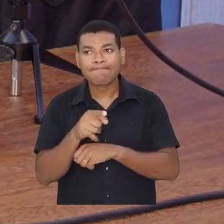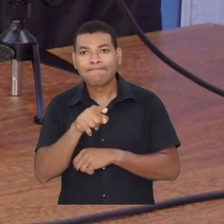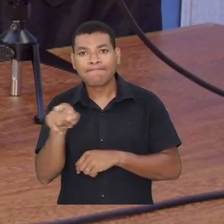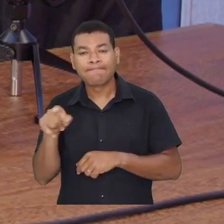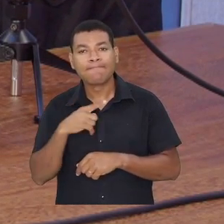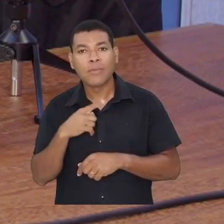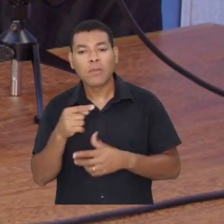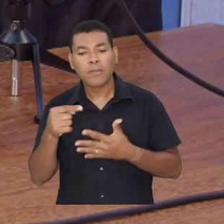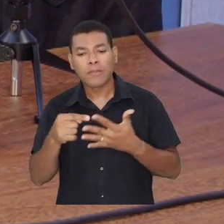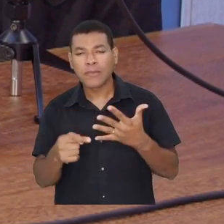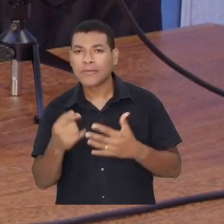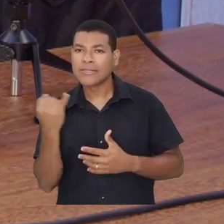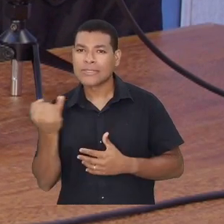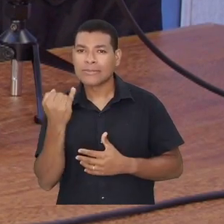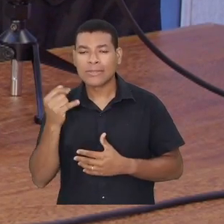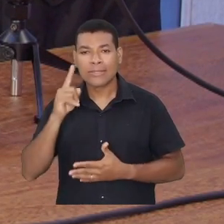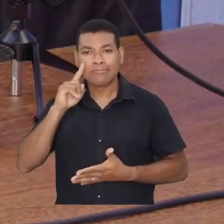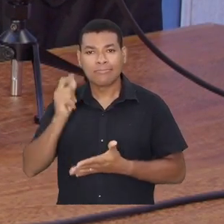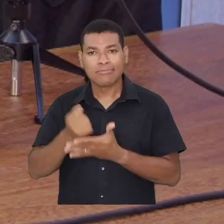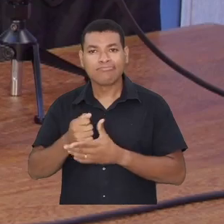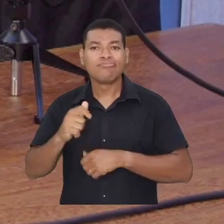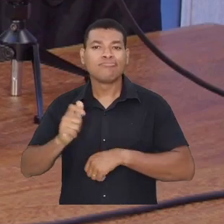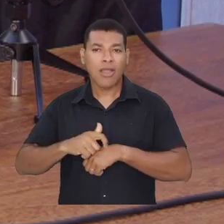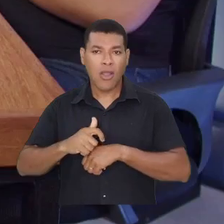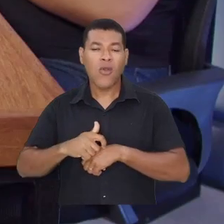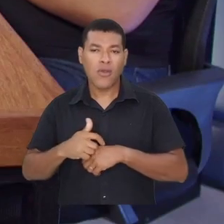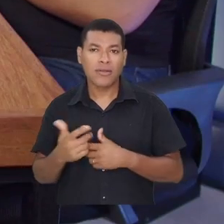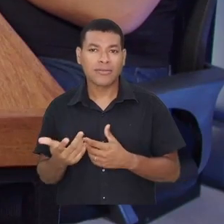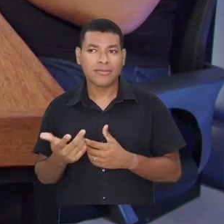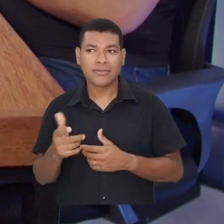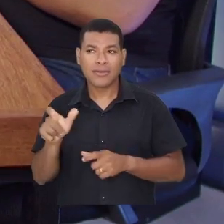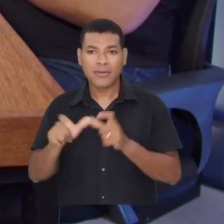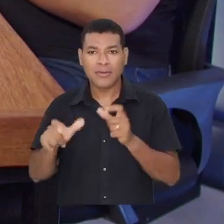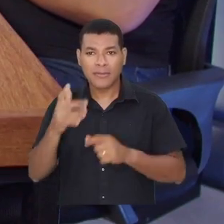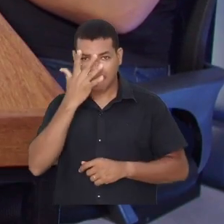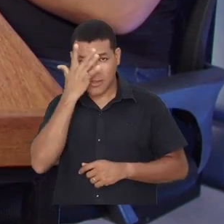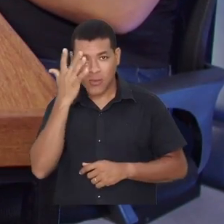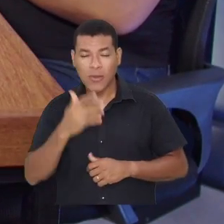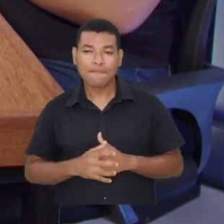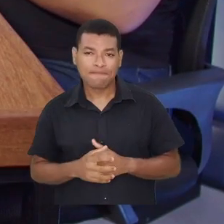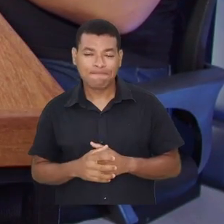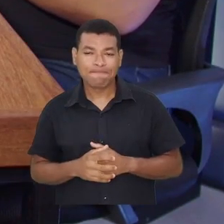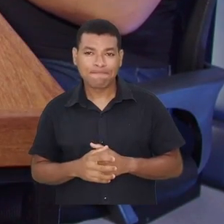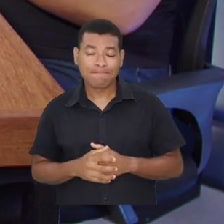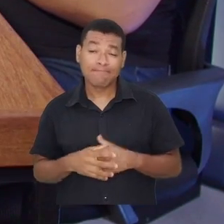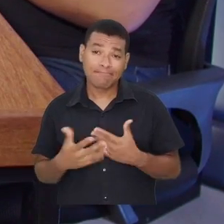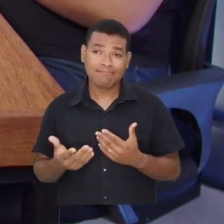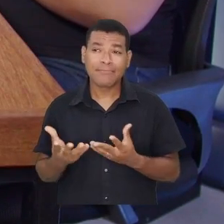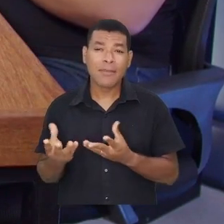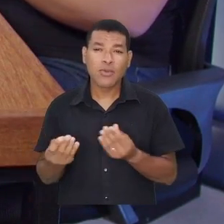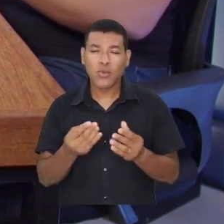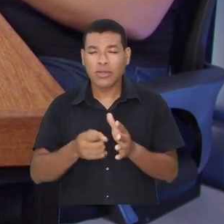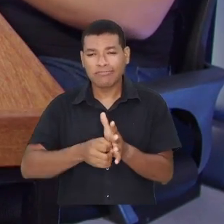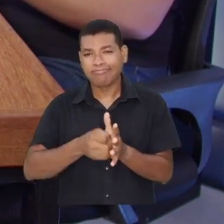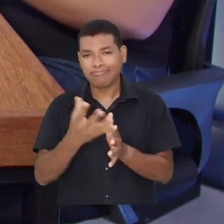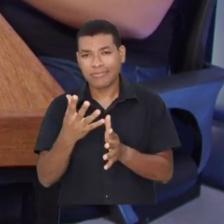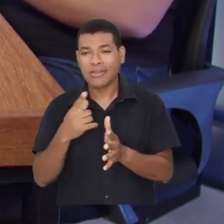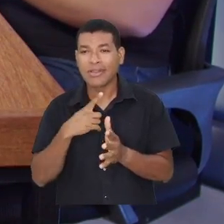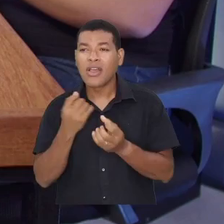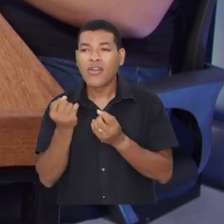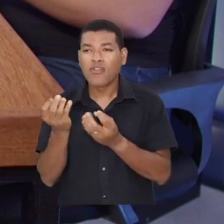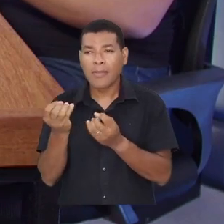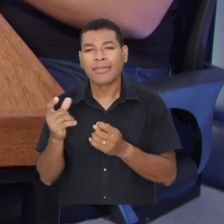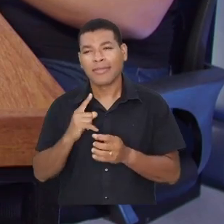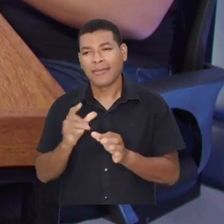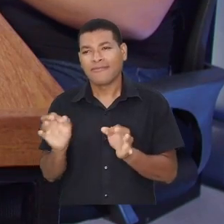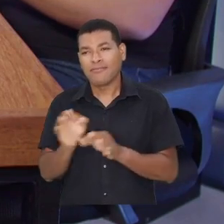um fator importante na tomada de decisão, assim, das pessoas. A informação está disponível. Eu acho que muitas vezes a informação está disponível, a